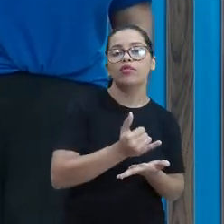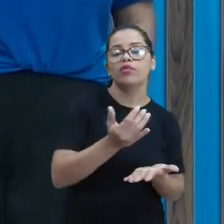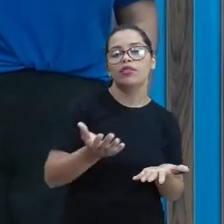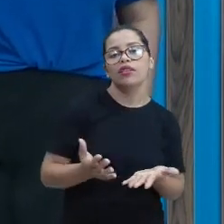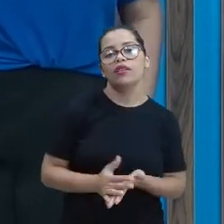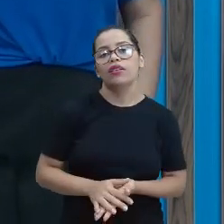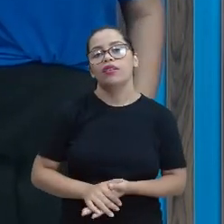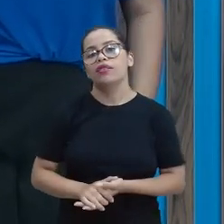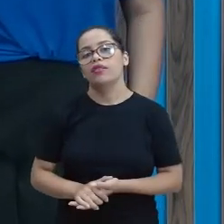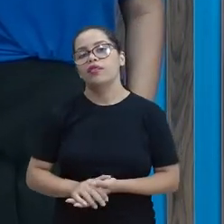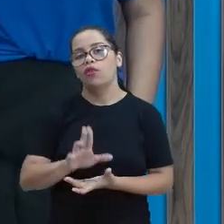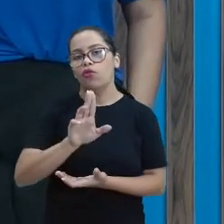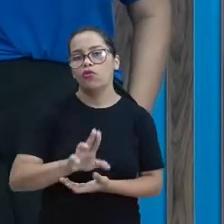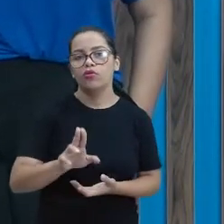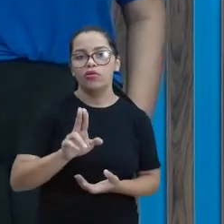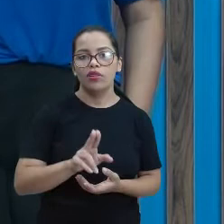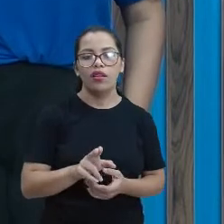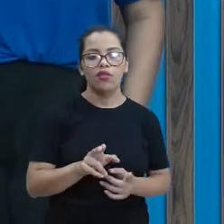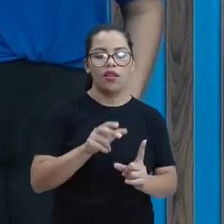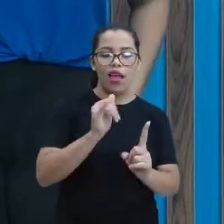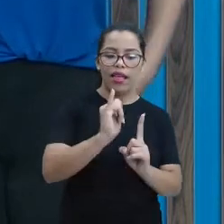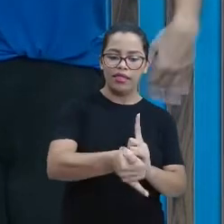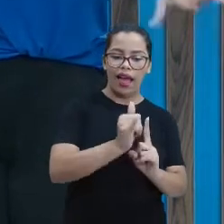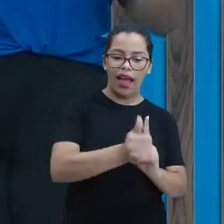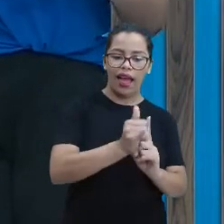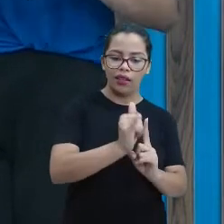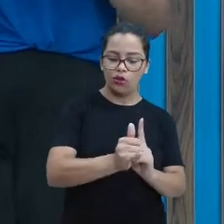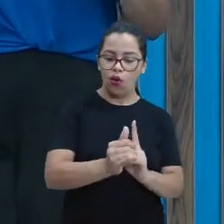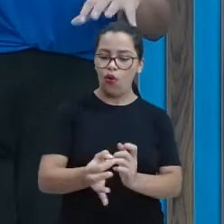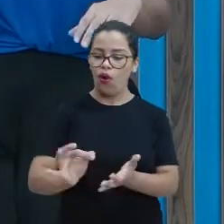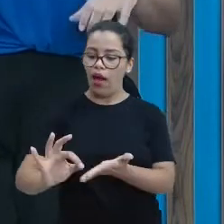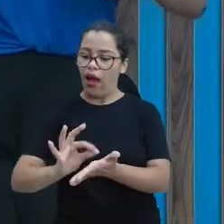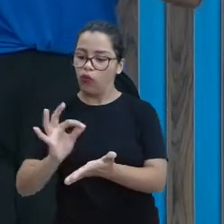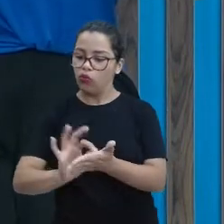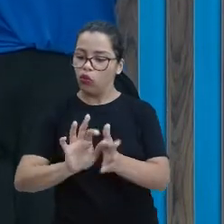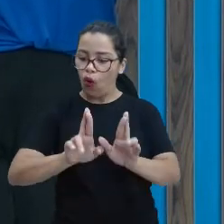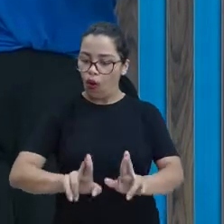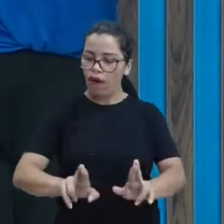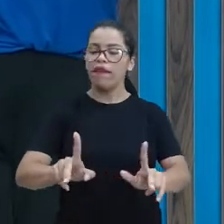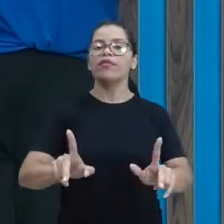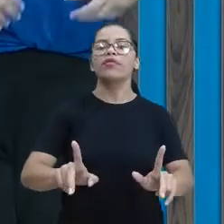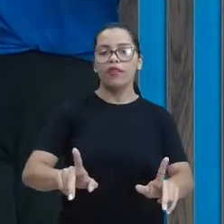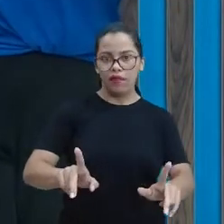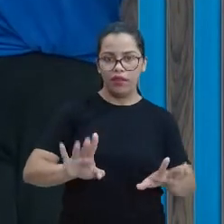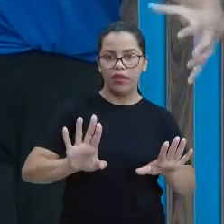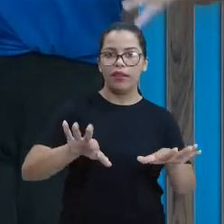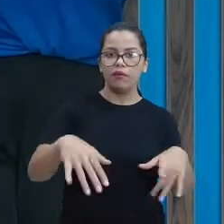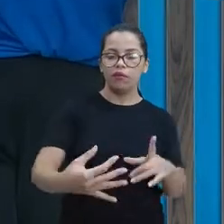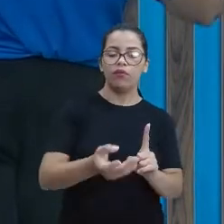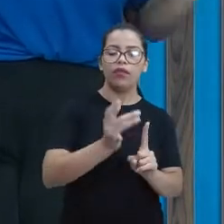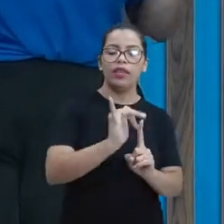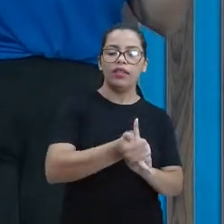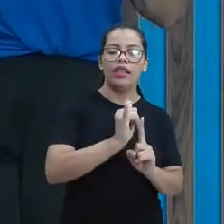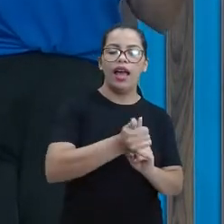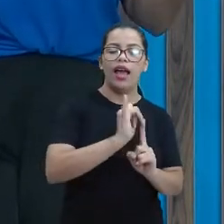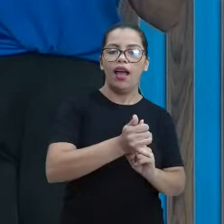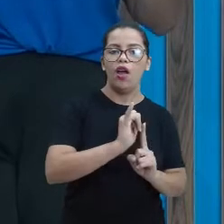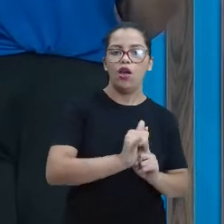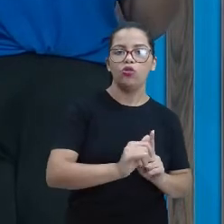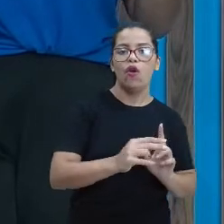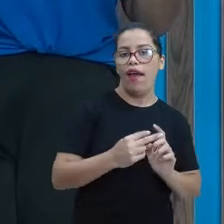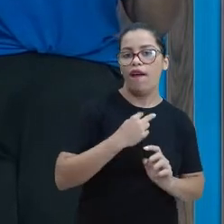através do narrador. Não, a voz do narrador é essa voz que vai narrar essa história ficcional, ou